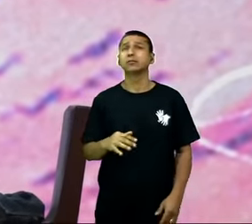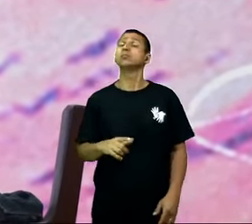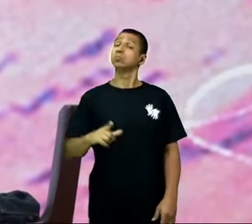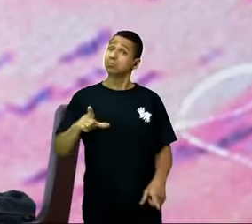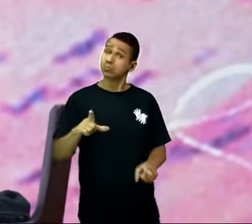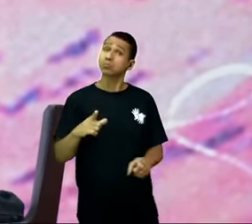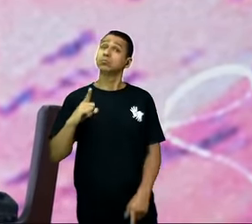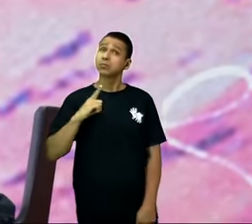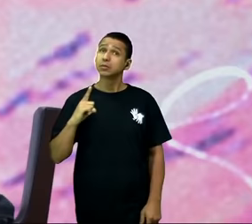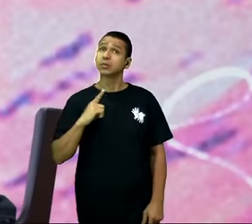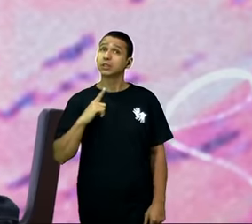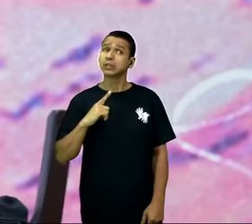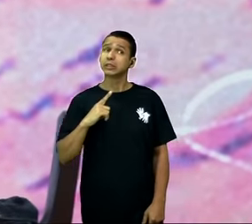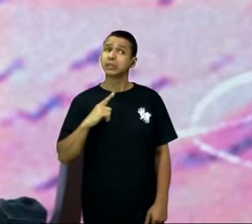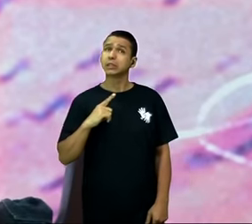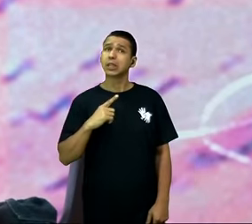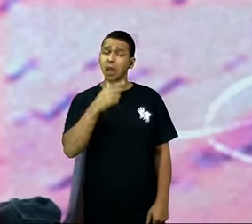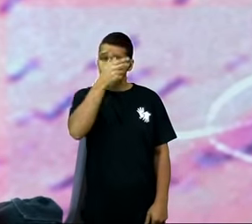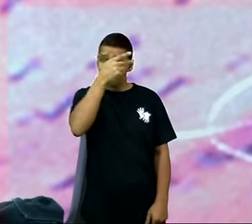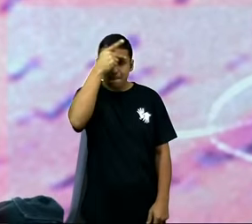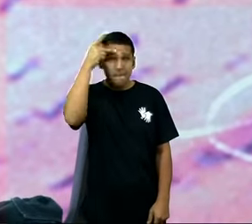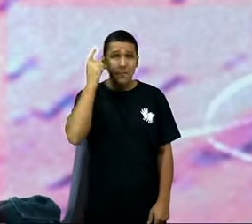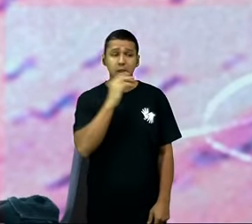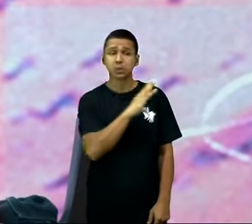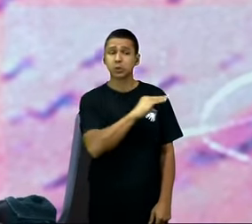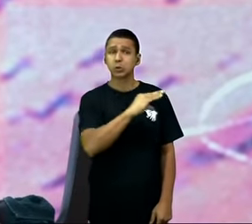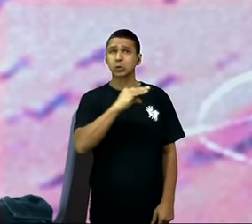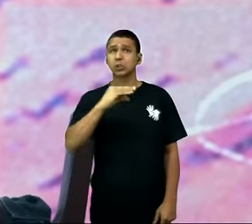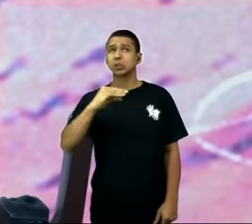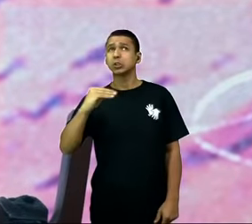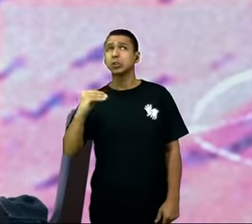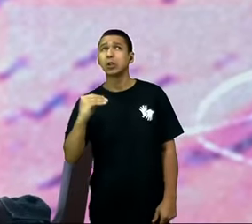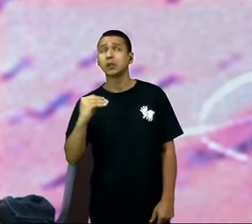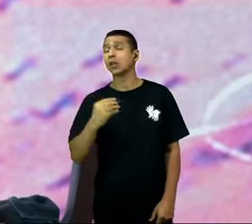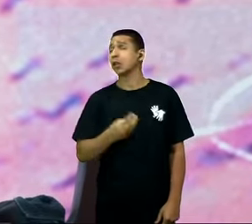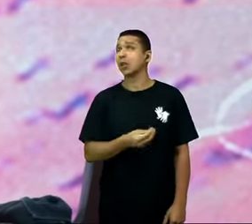nova, presta atenção, nova, que não está vivendo novo porque está.